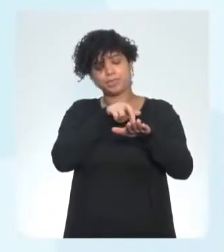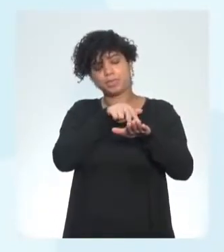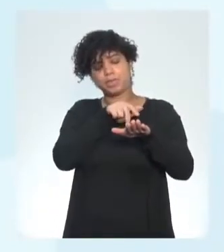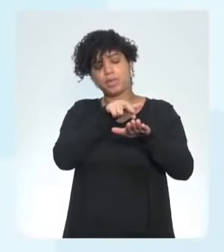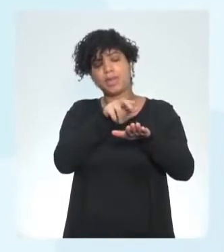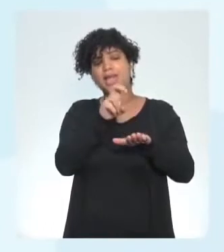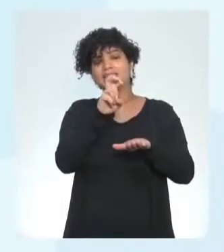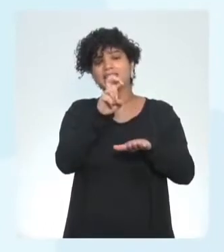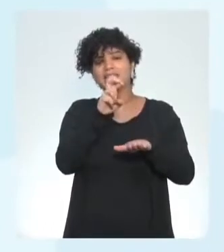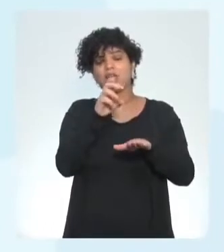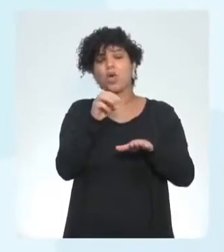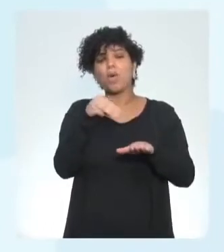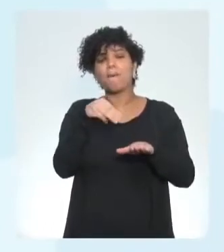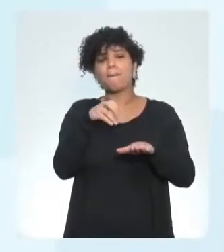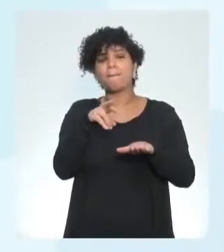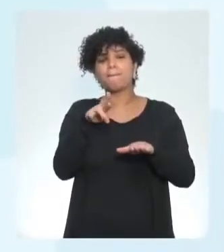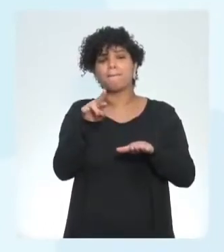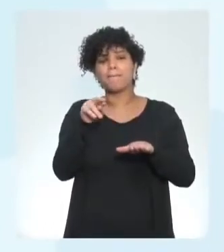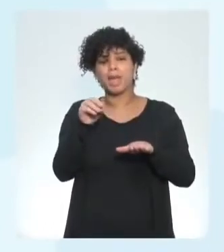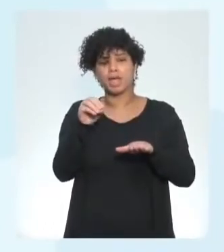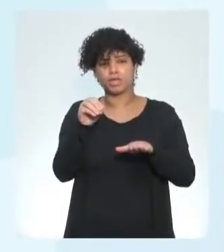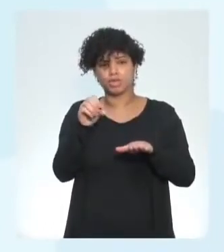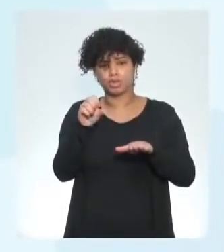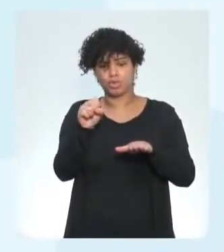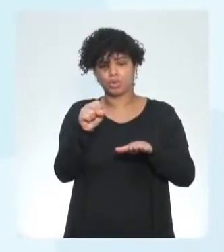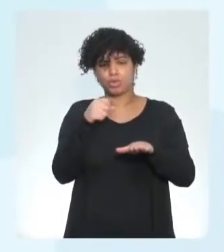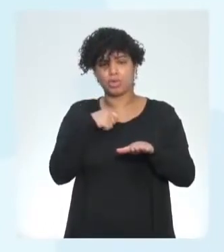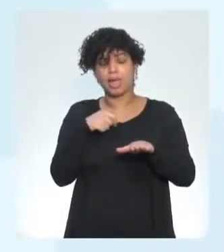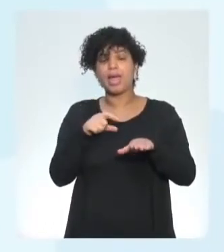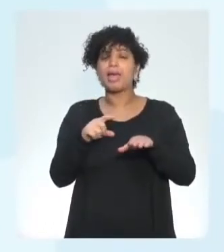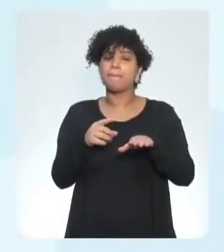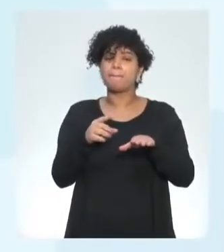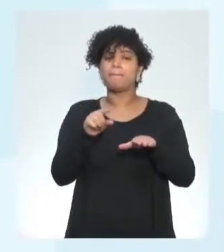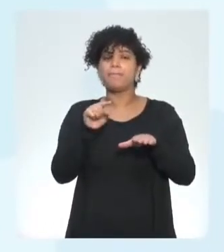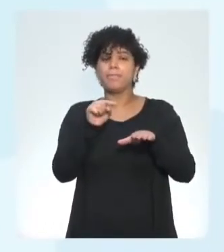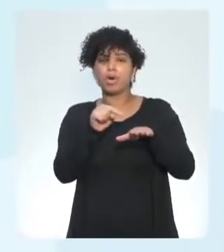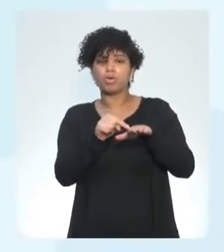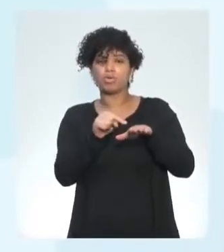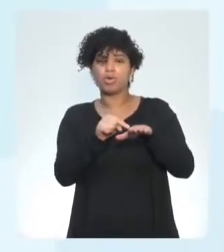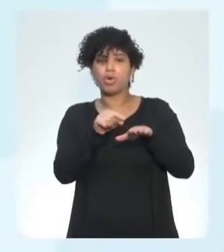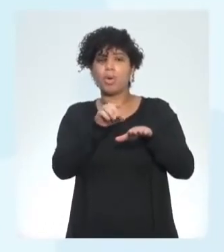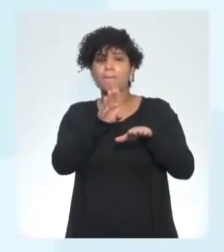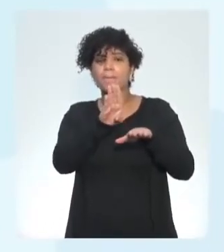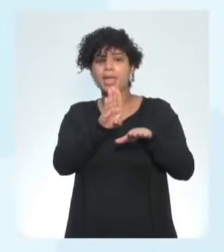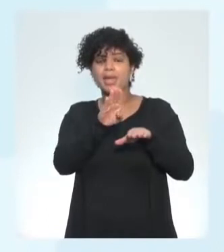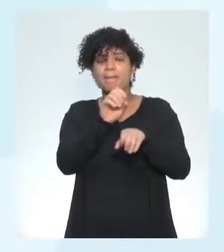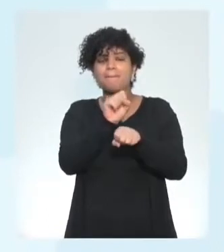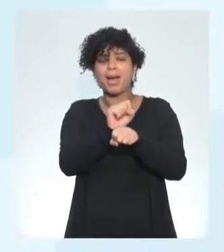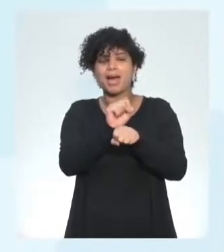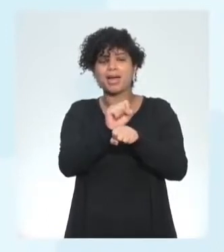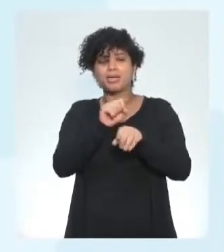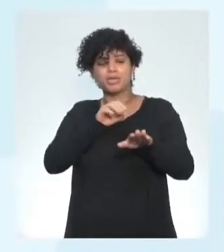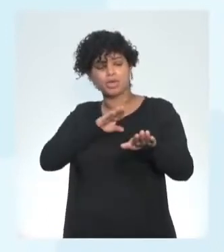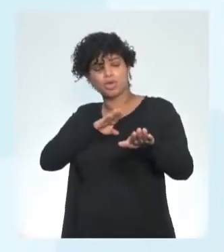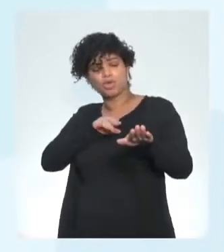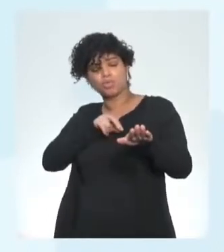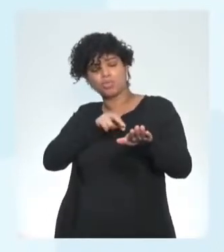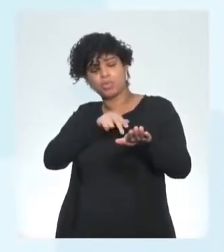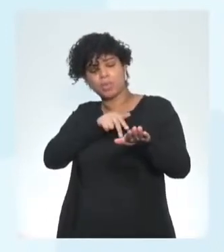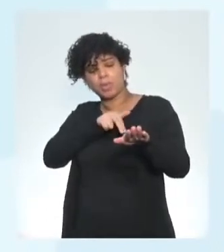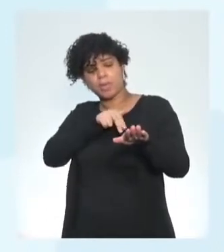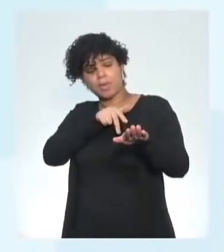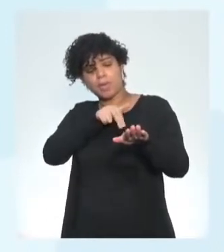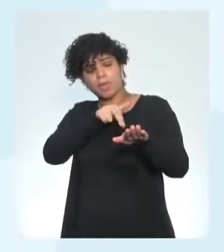ela para no ponto B, situado a 3 metros do chão, conforme a figura. Para que Priscila chegue